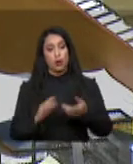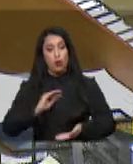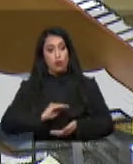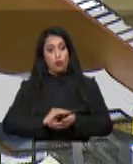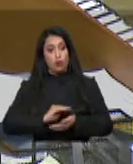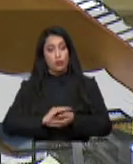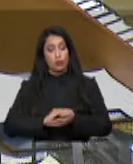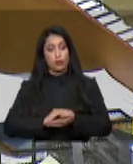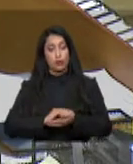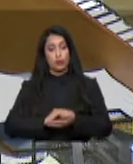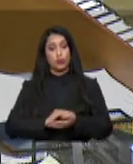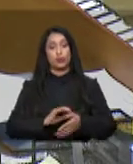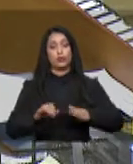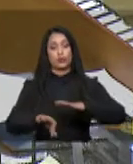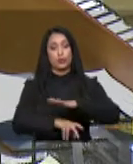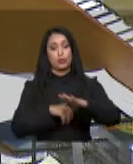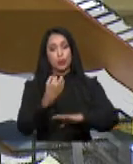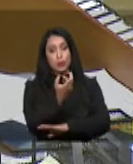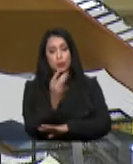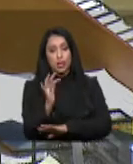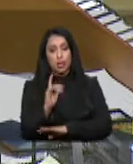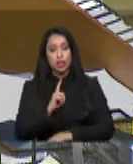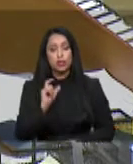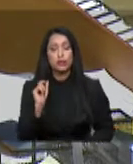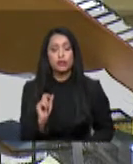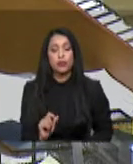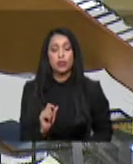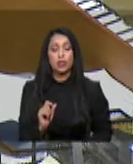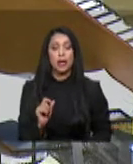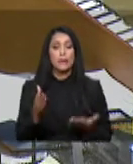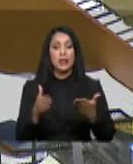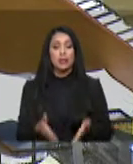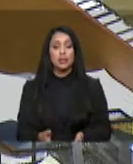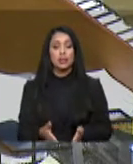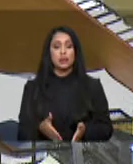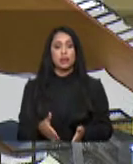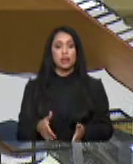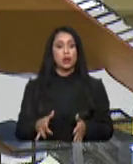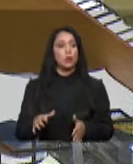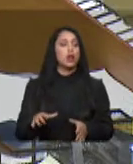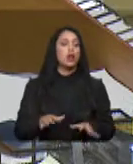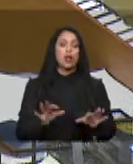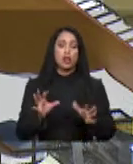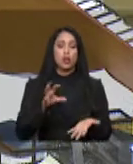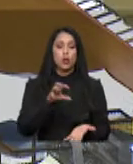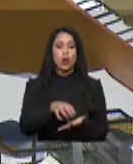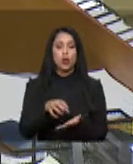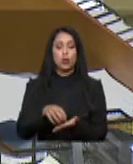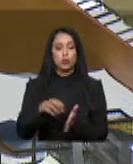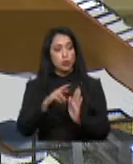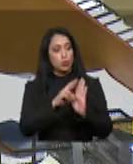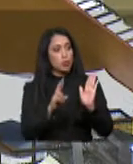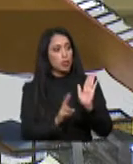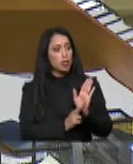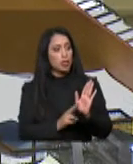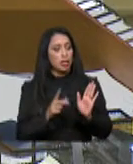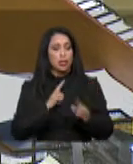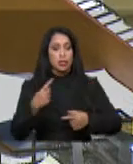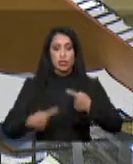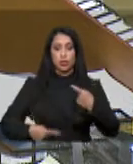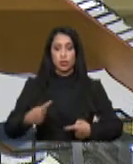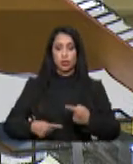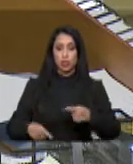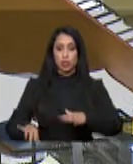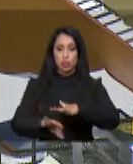Ambiente. A Constituição também não prevê a participação popular direta em órgãos deliberativos como regra aplicável às políticas de